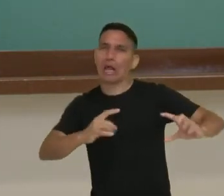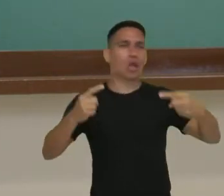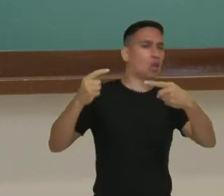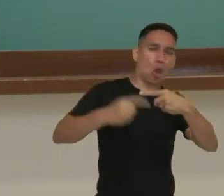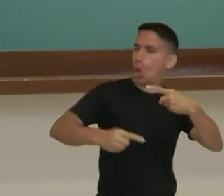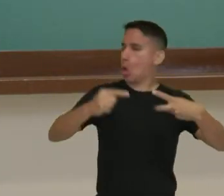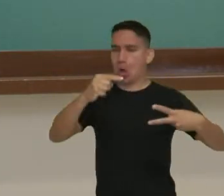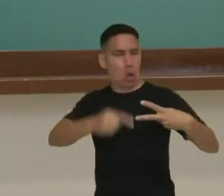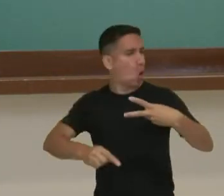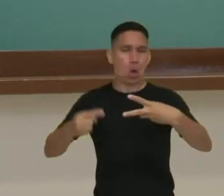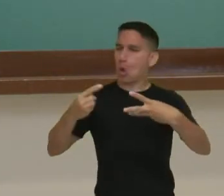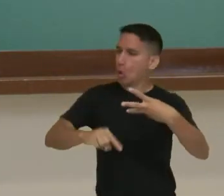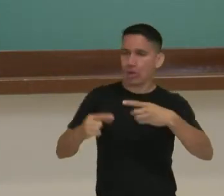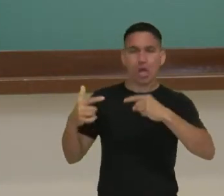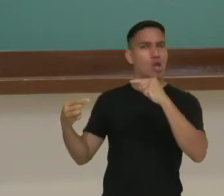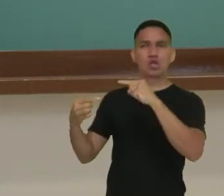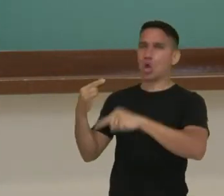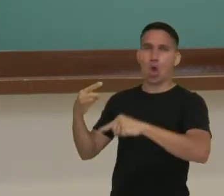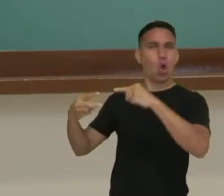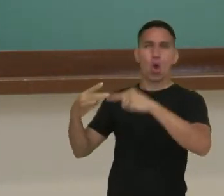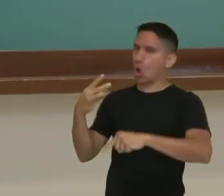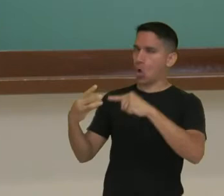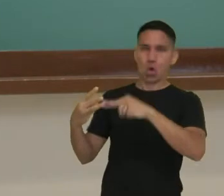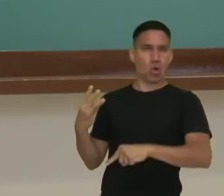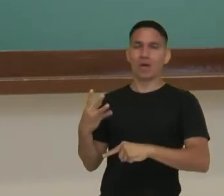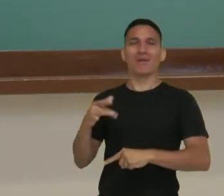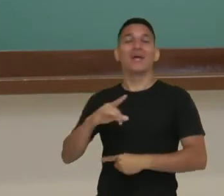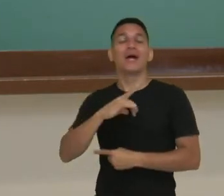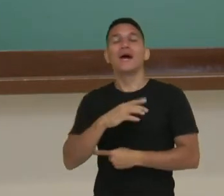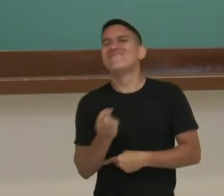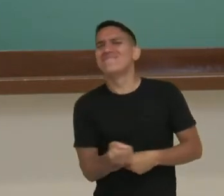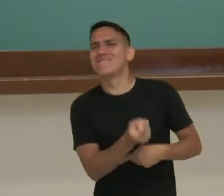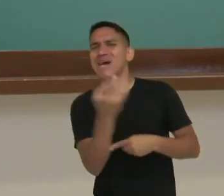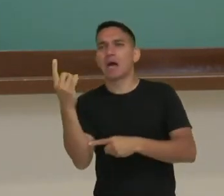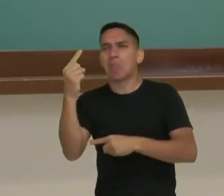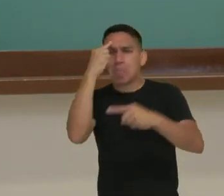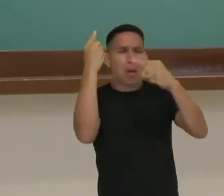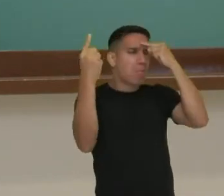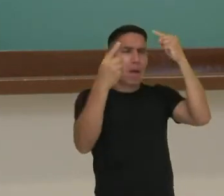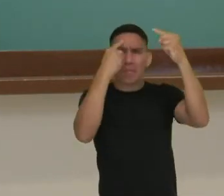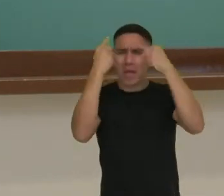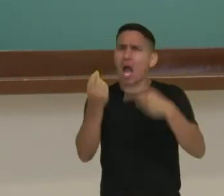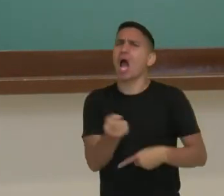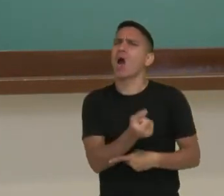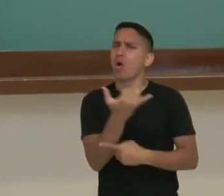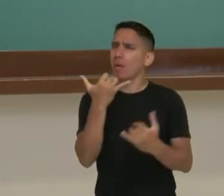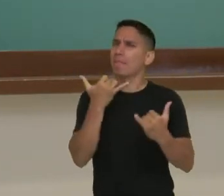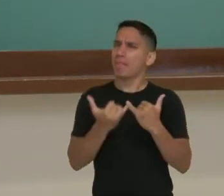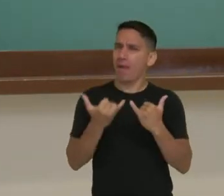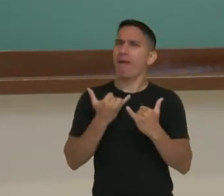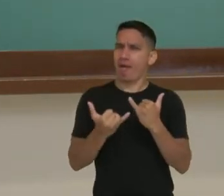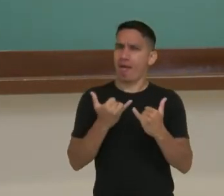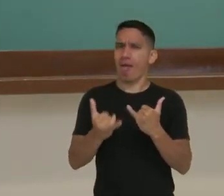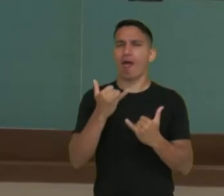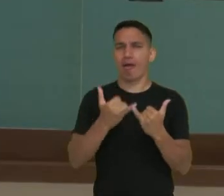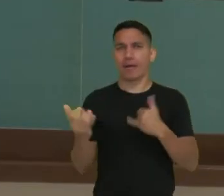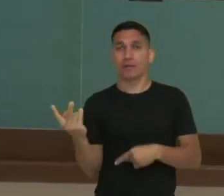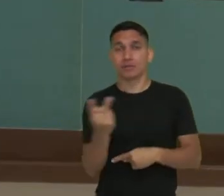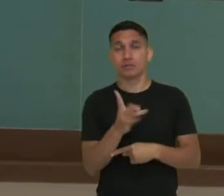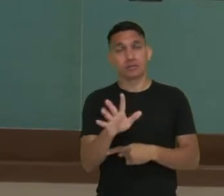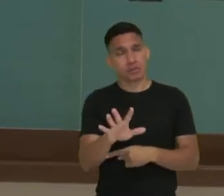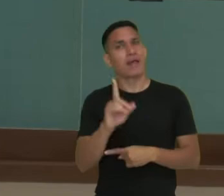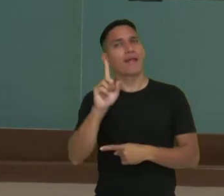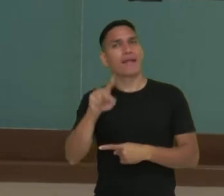concordando com várias coisas, eles tinham várias ideias que eram muito parecidas, ideias,